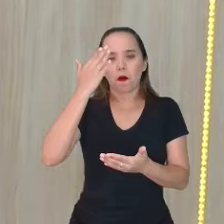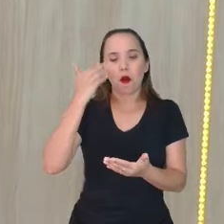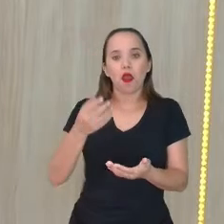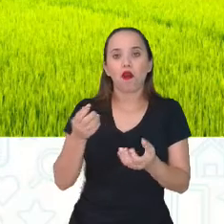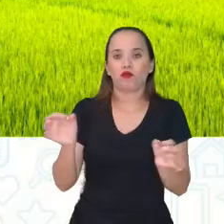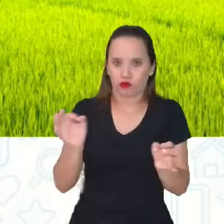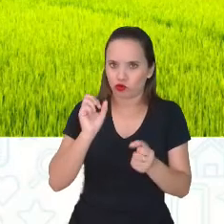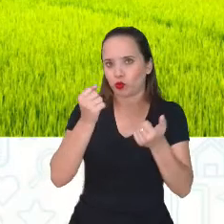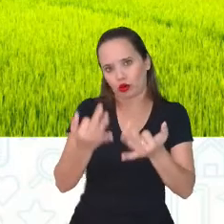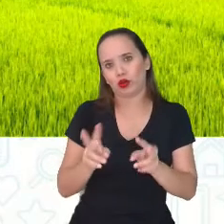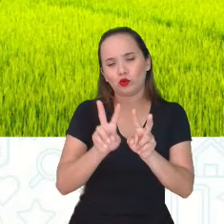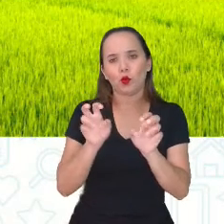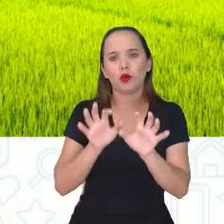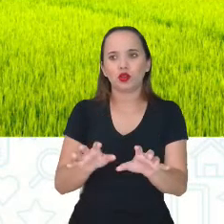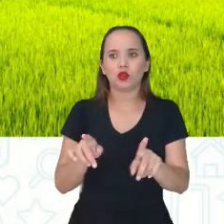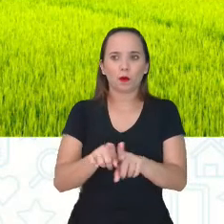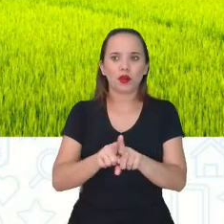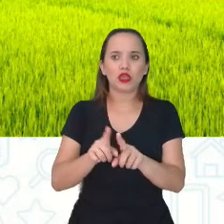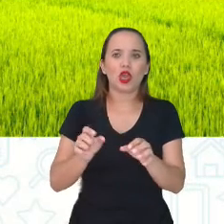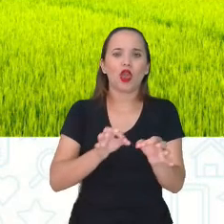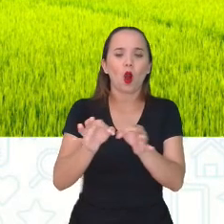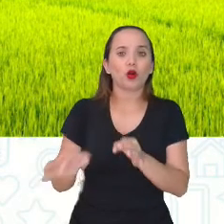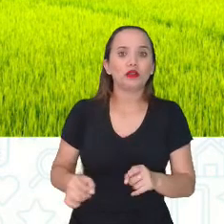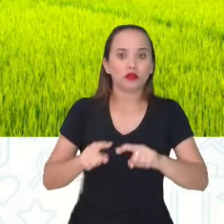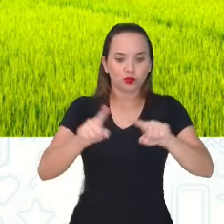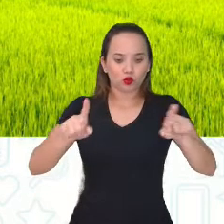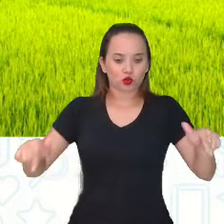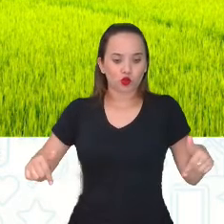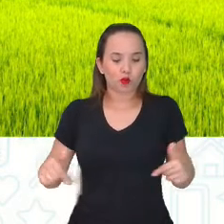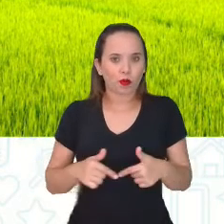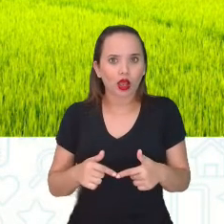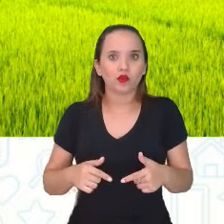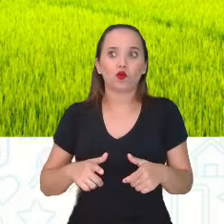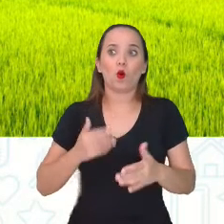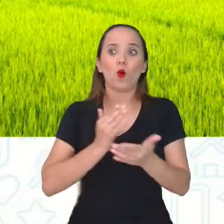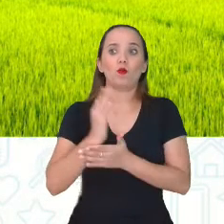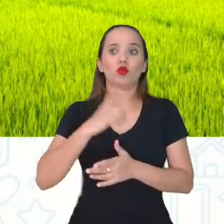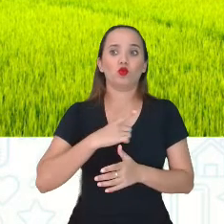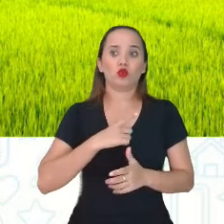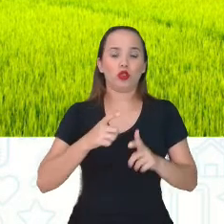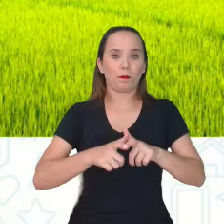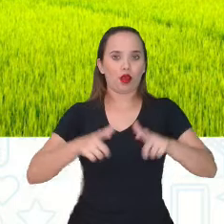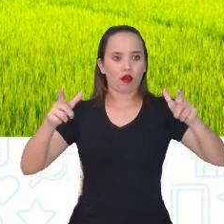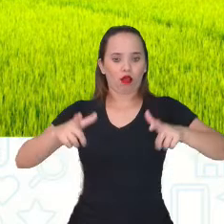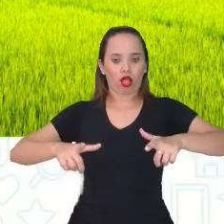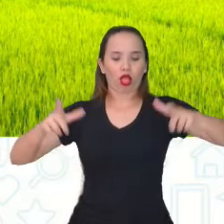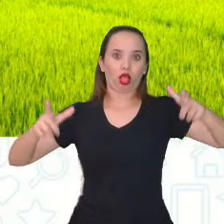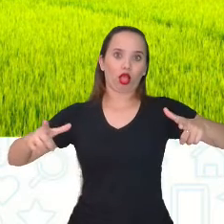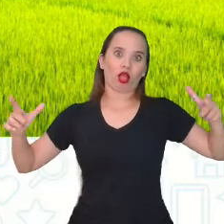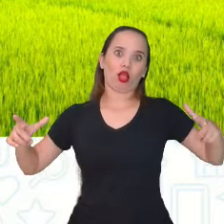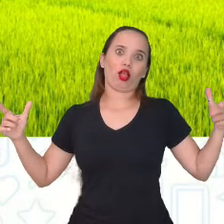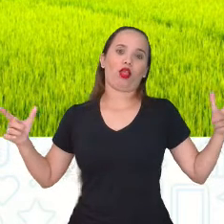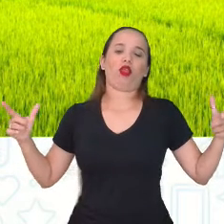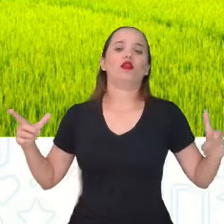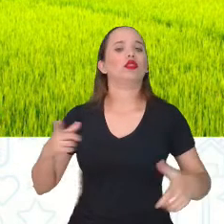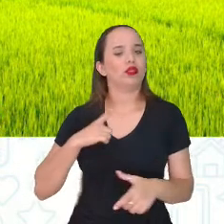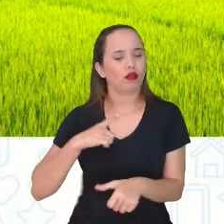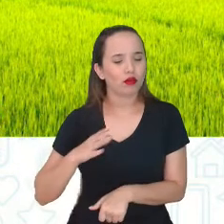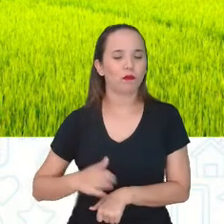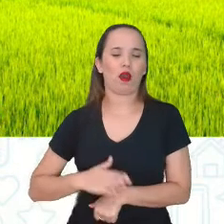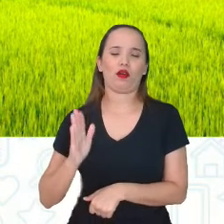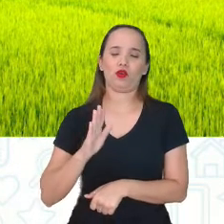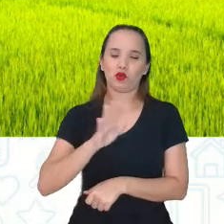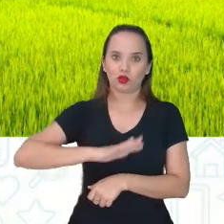o ordenamento também desse território aumentou, né, das áreas do campo aí, das áreas rurais, ainda mais,